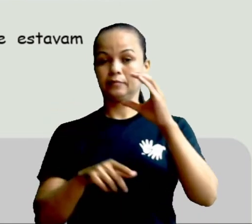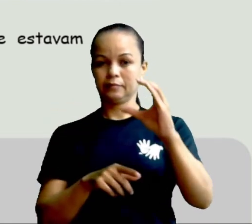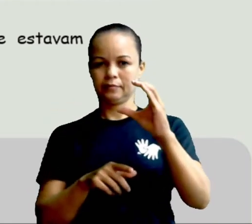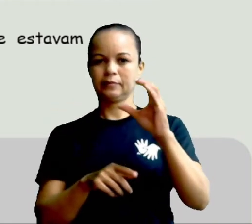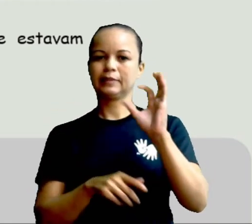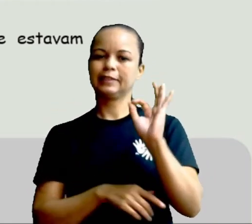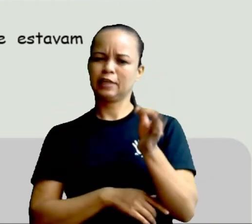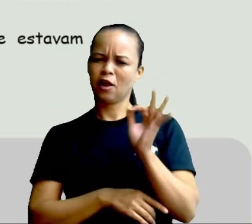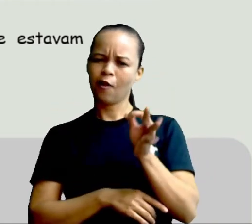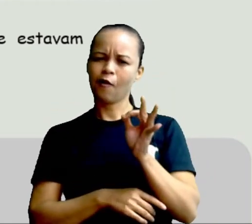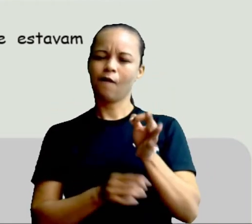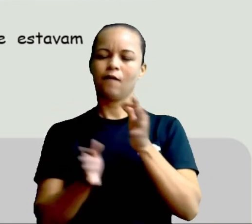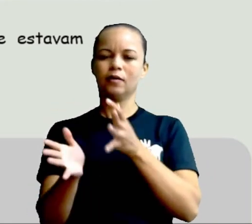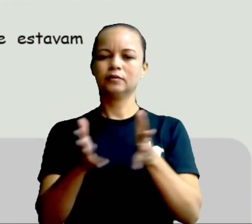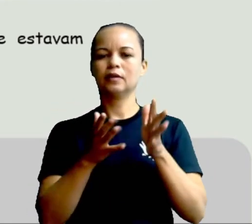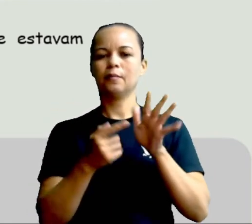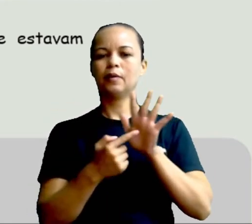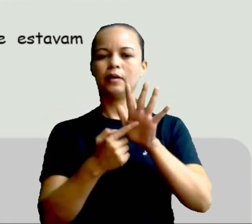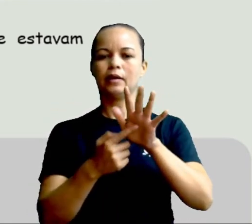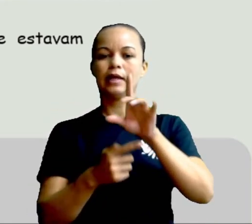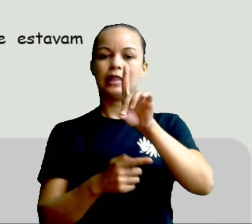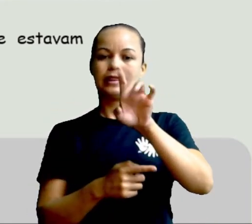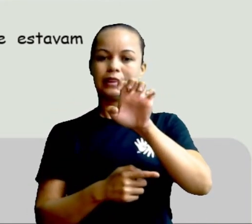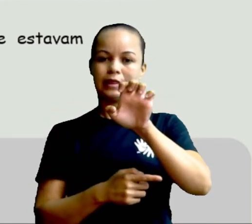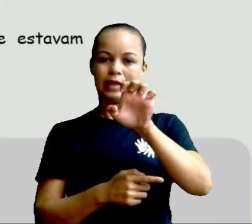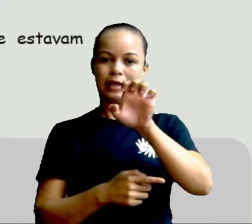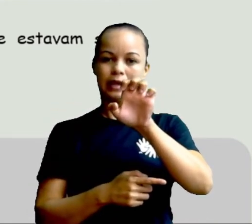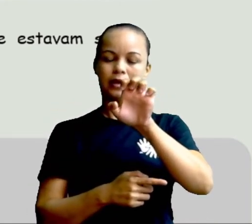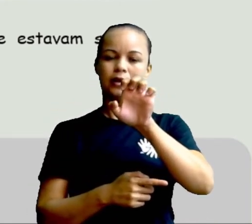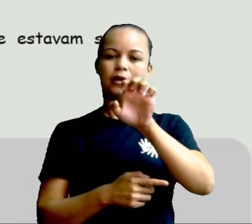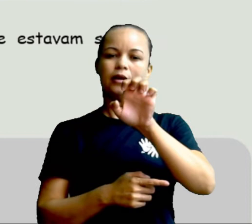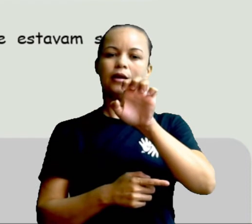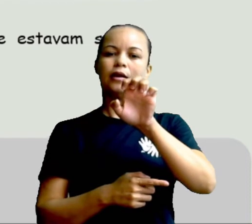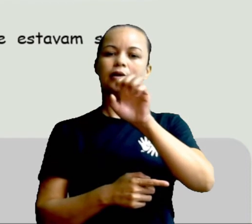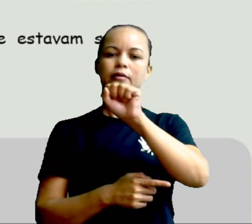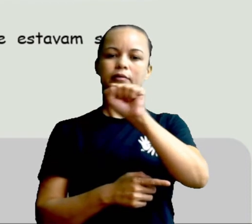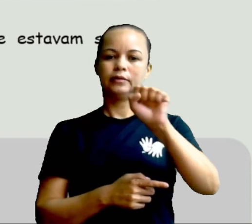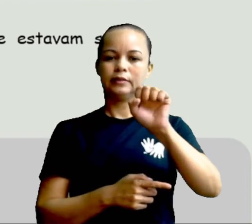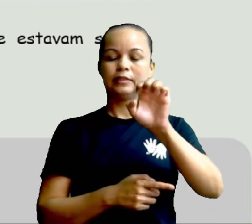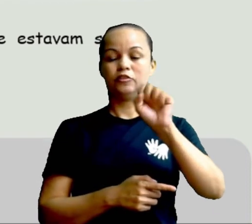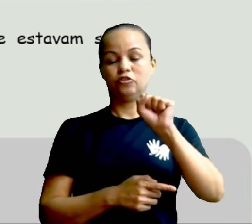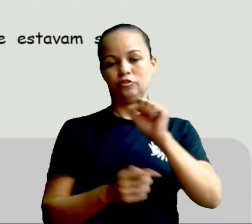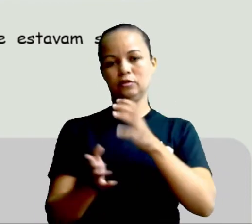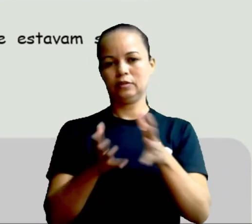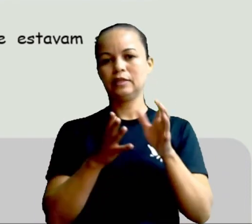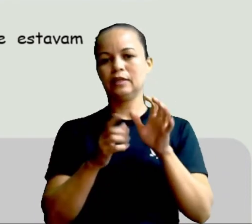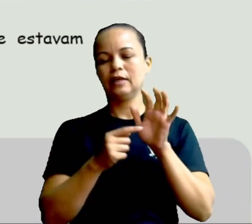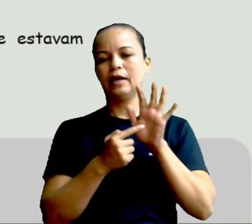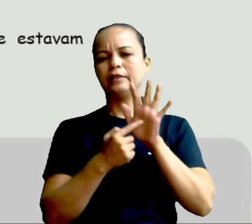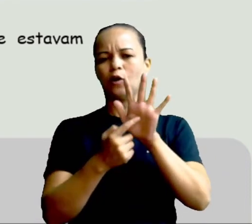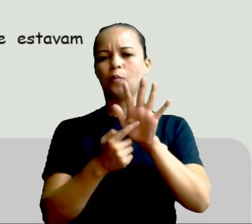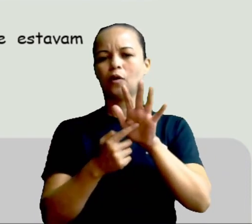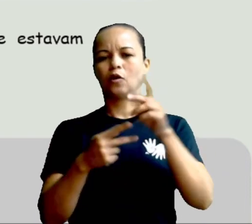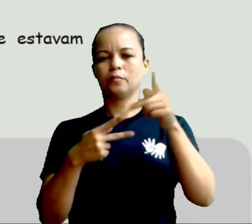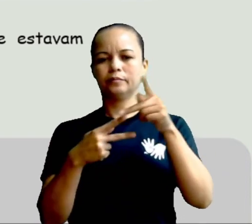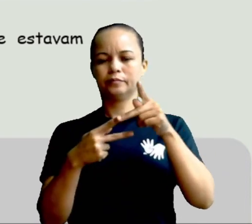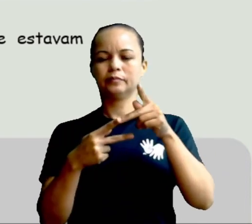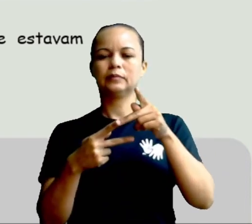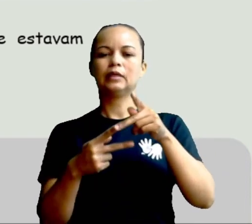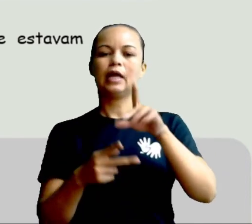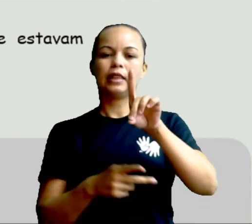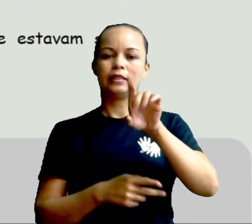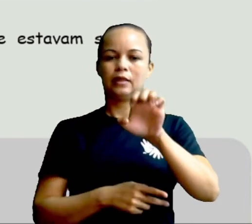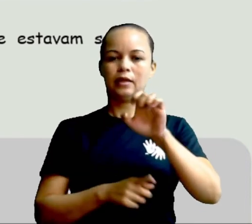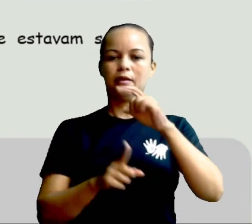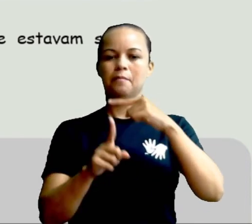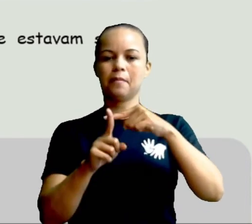é a correta, que a preposição desses, né, é uma preposição combinando aí com o pronome demonstrativo.